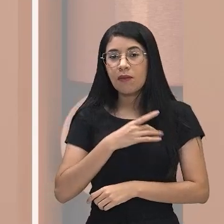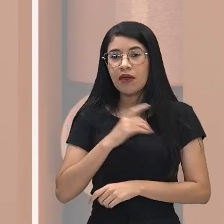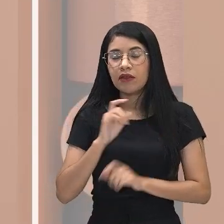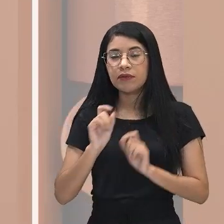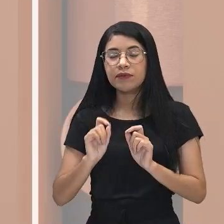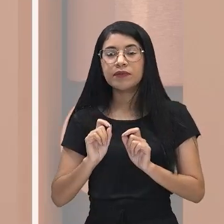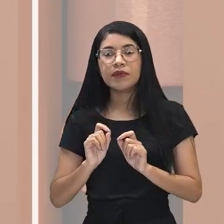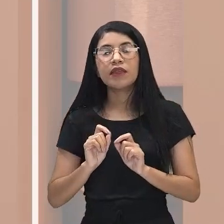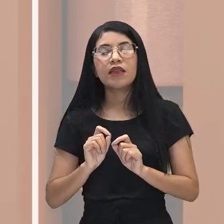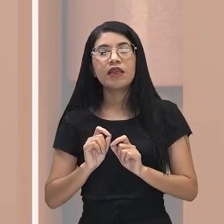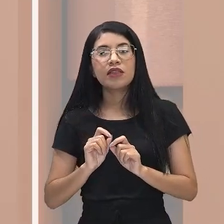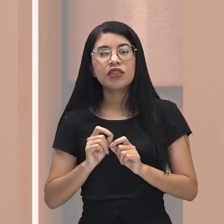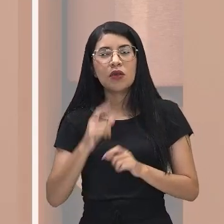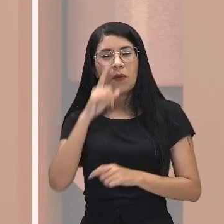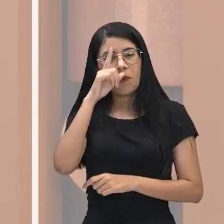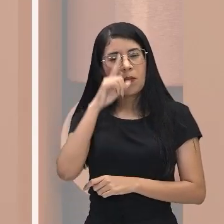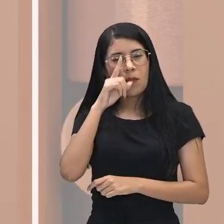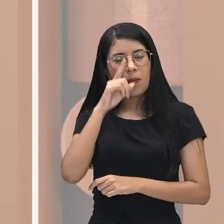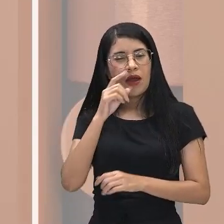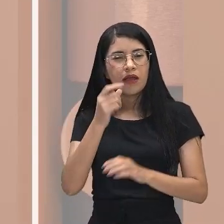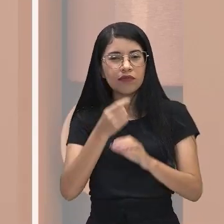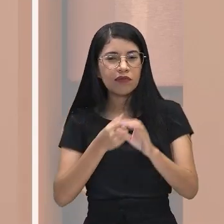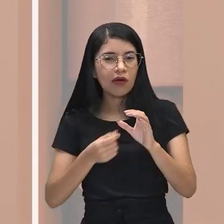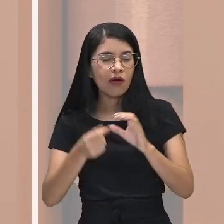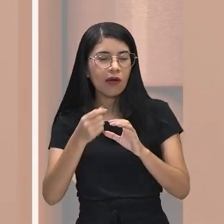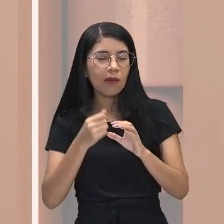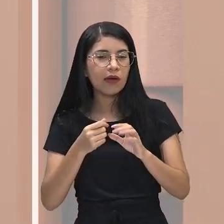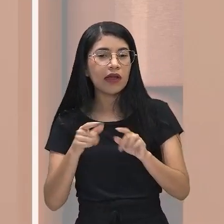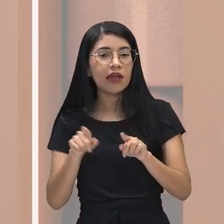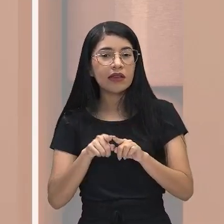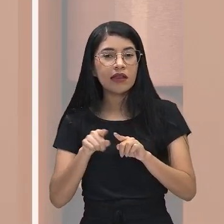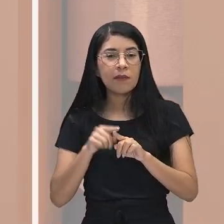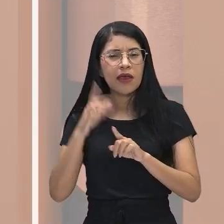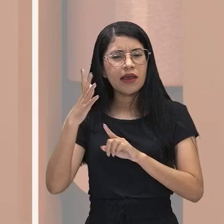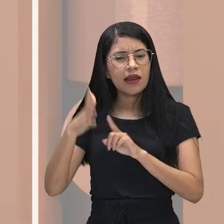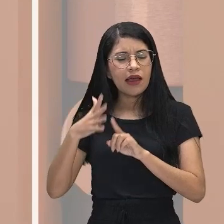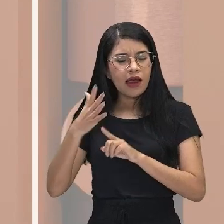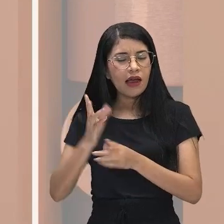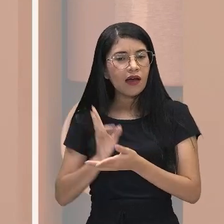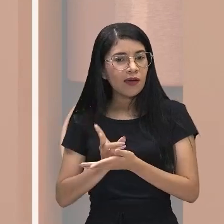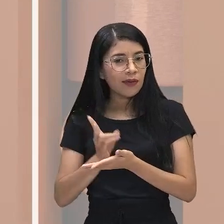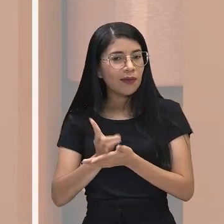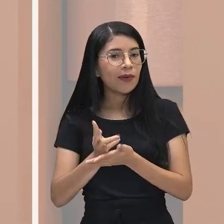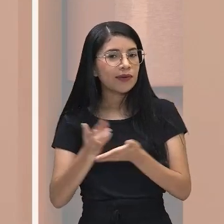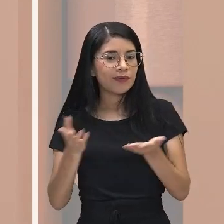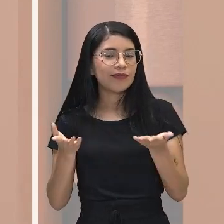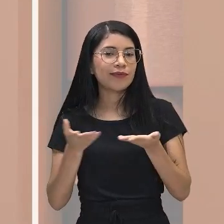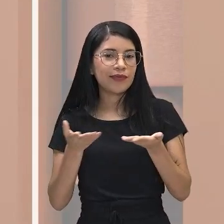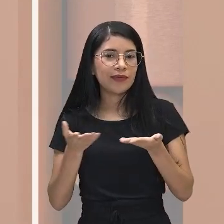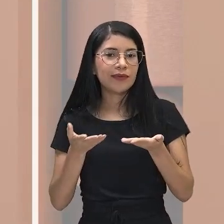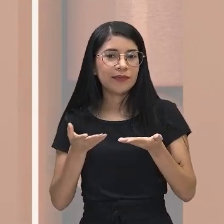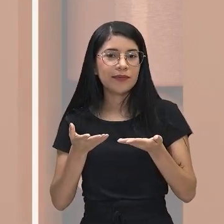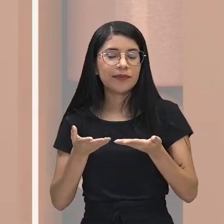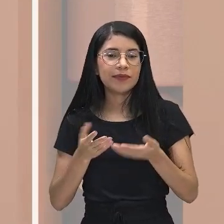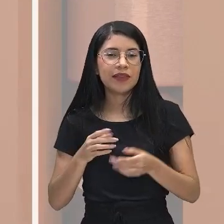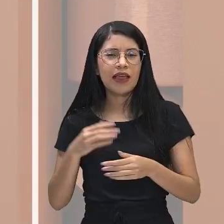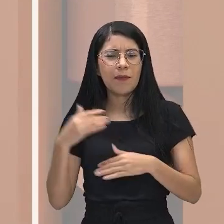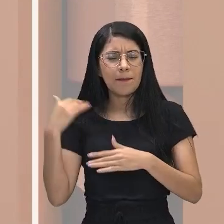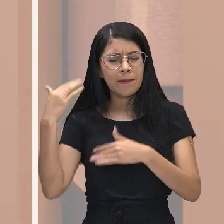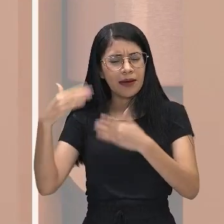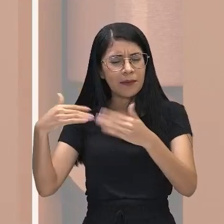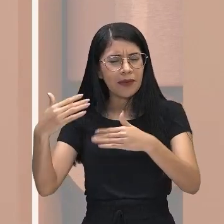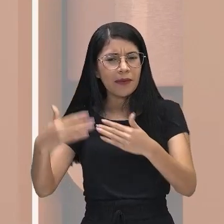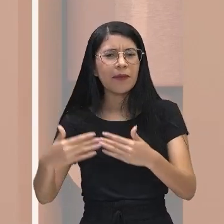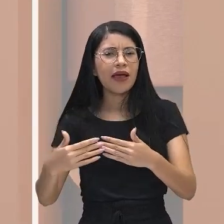uma ameaça comunista. Inclusive, esse discurso, ele persiste até os dias de hoje, décadas